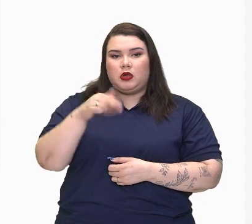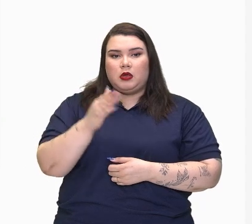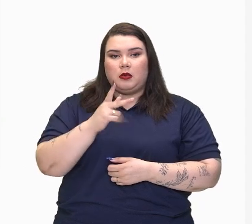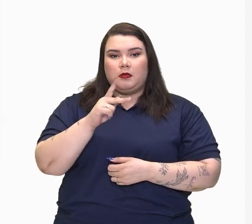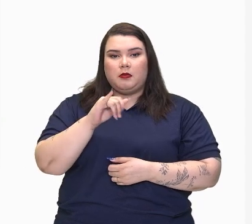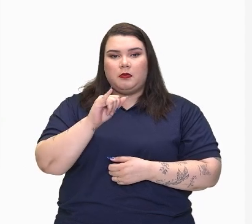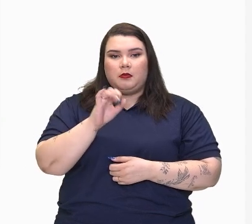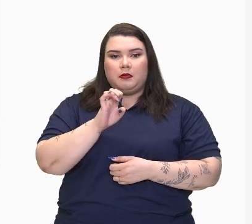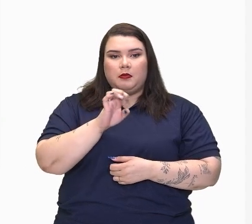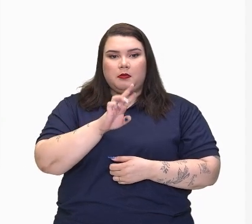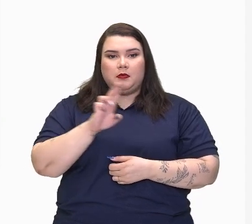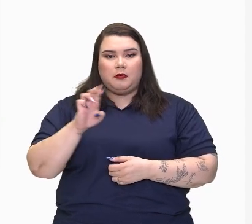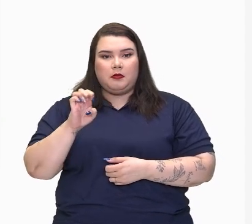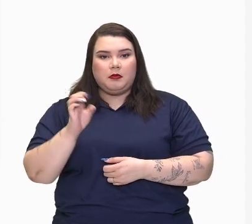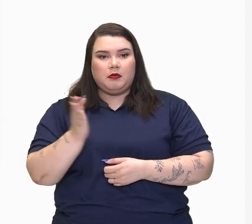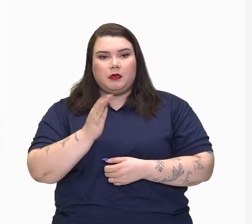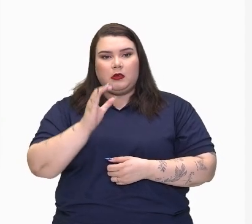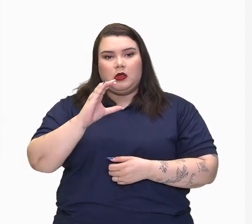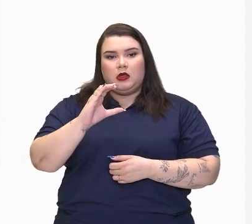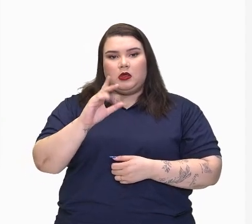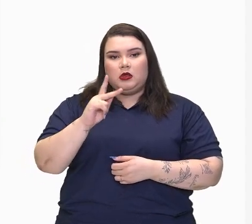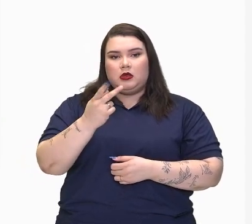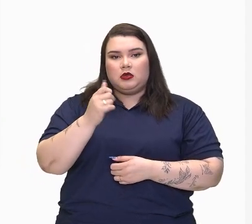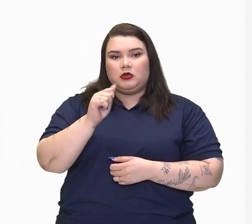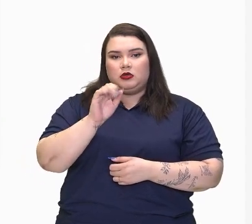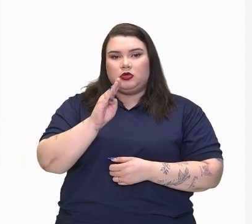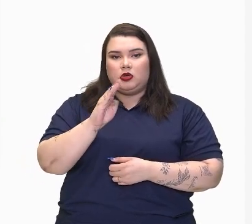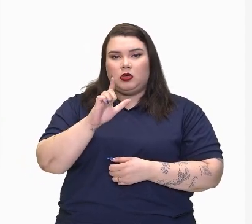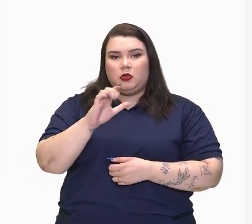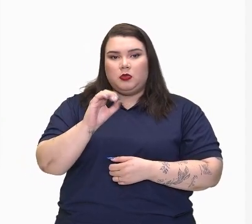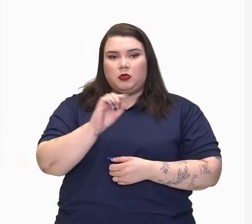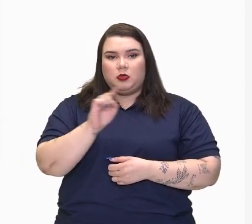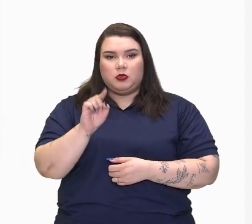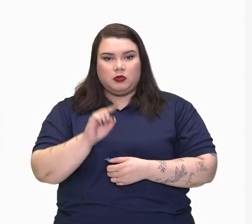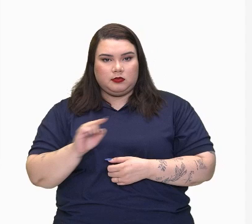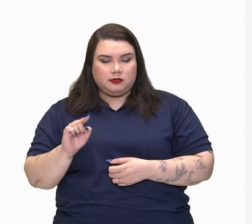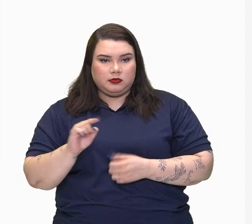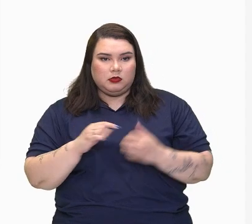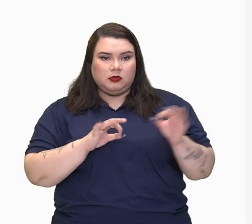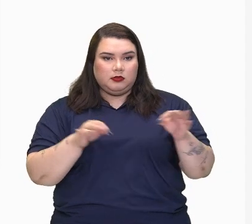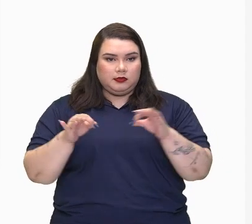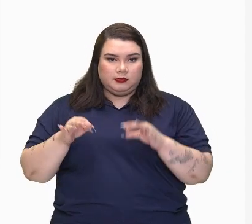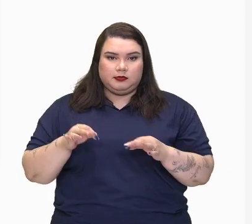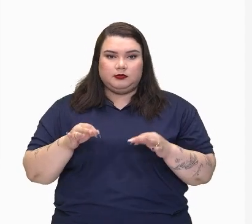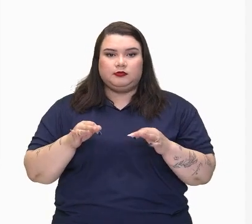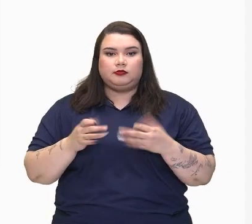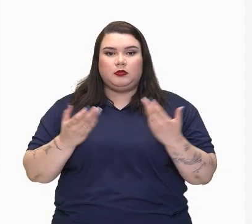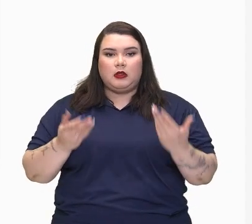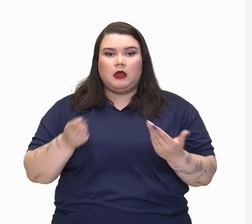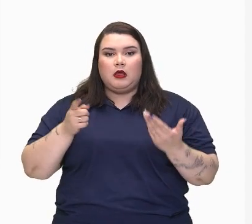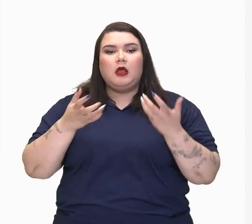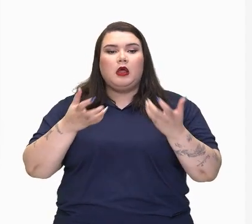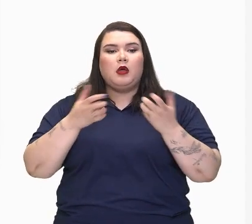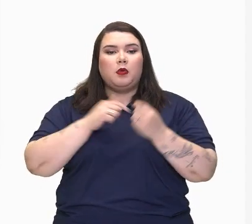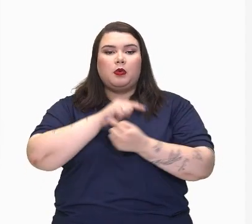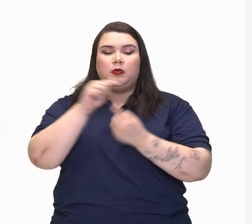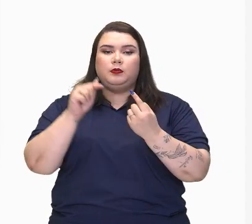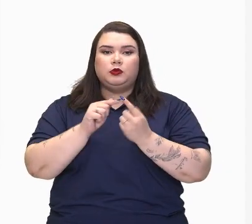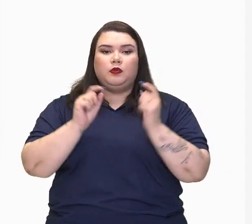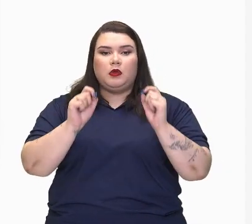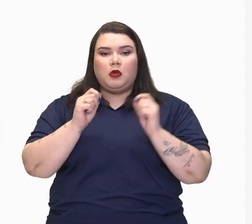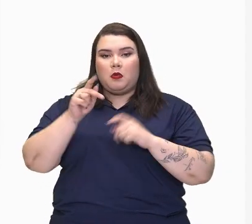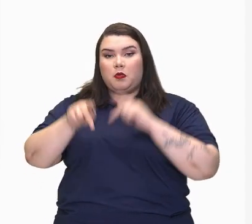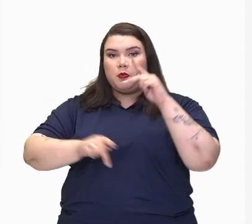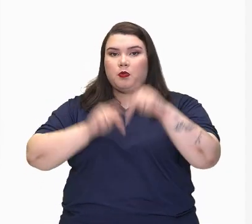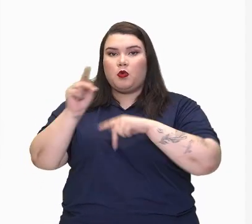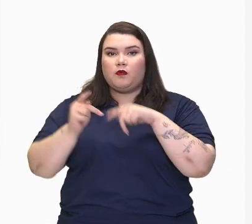essa ilustração visava justamente atrair esses nordestinos para trabalharem na